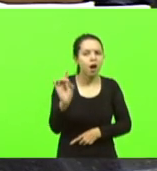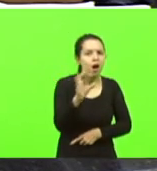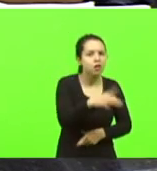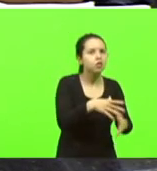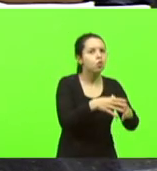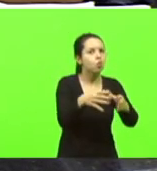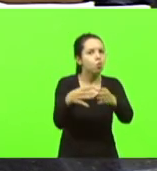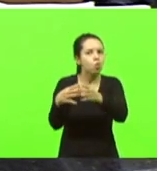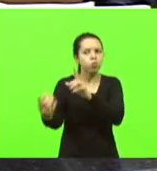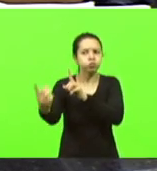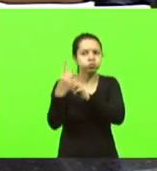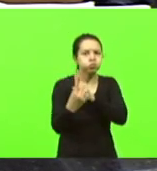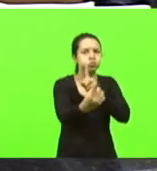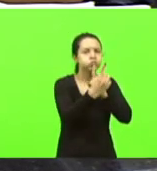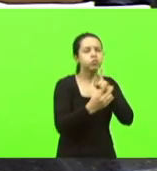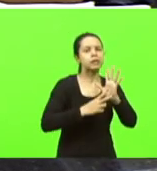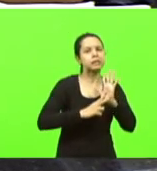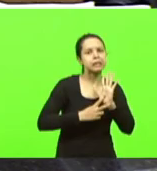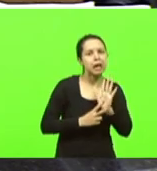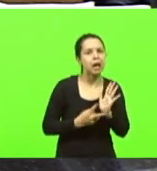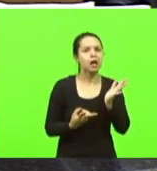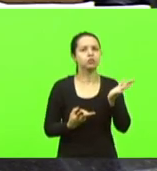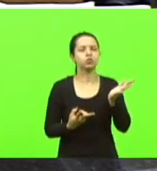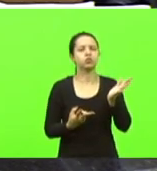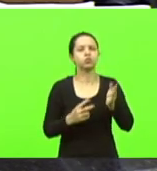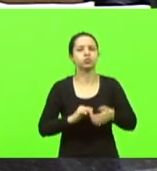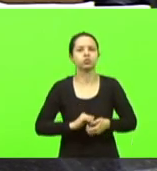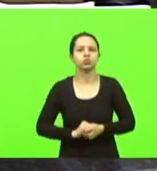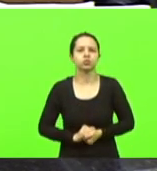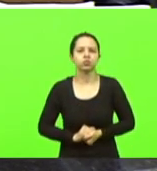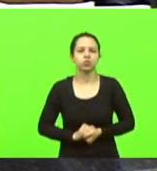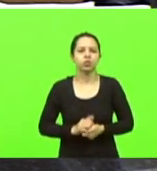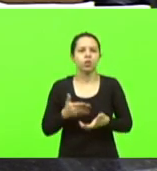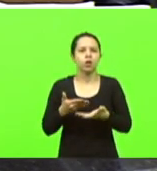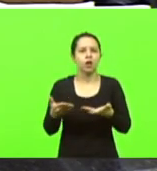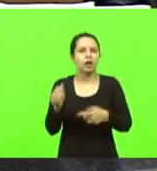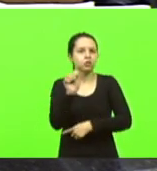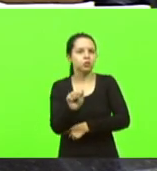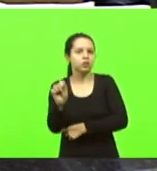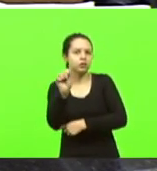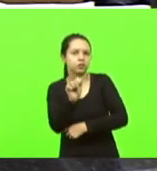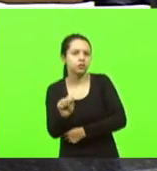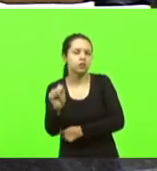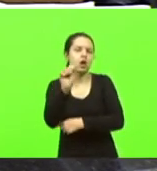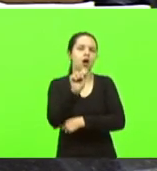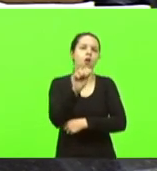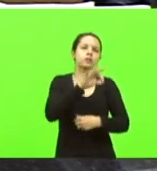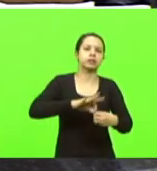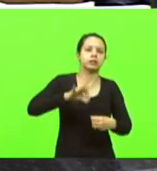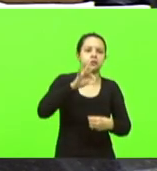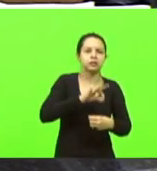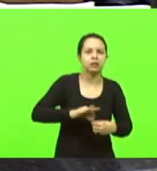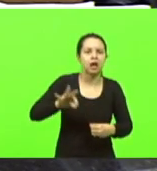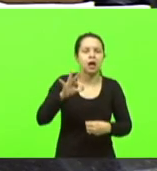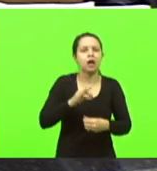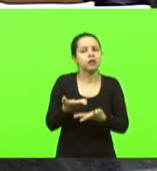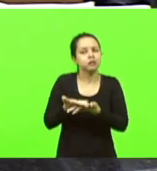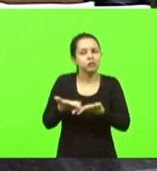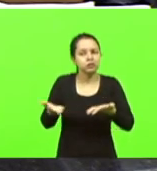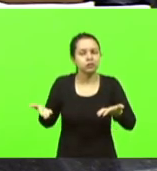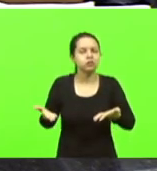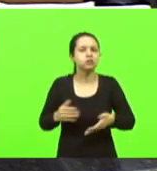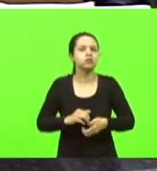procurou o sindicato o os as associações as entidades eles